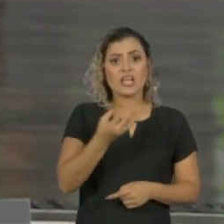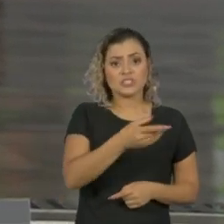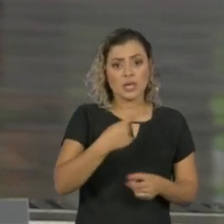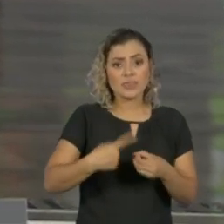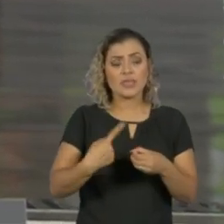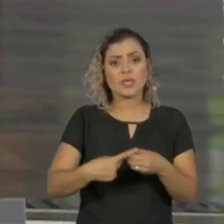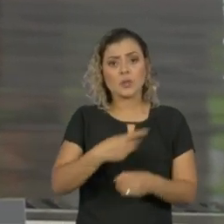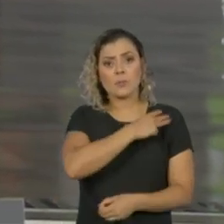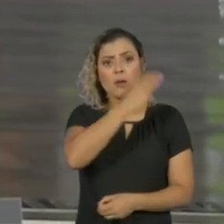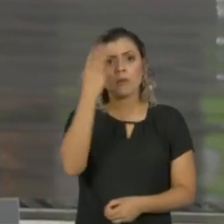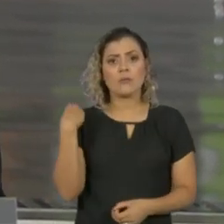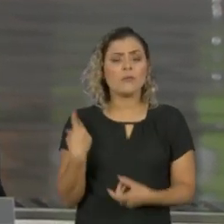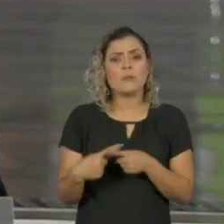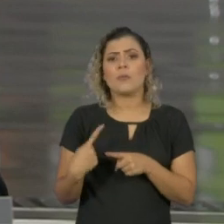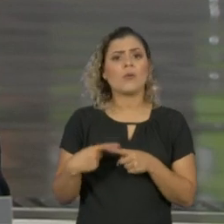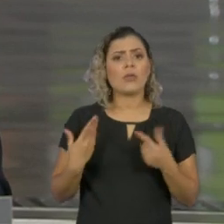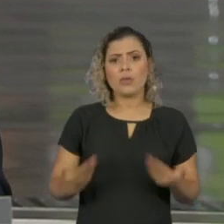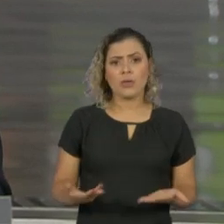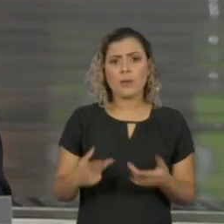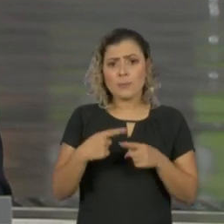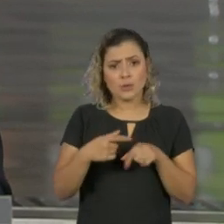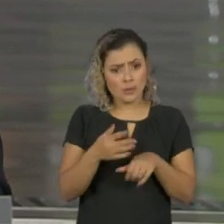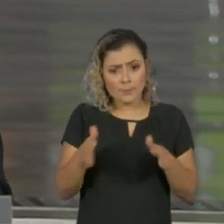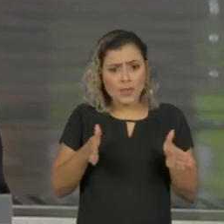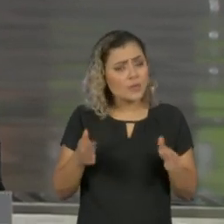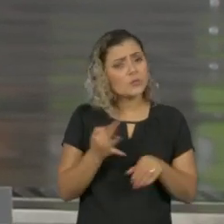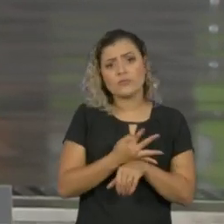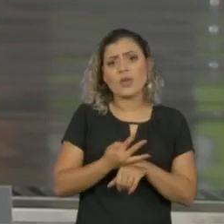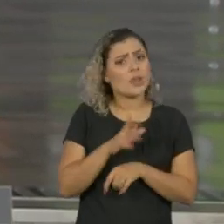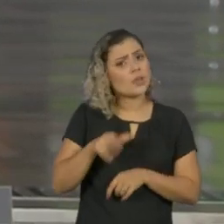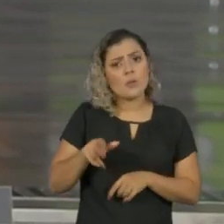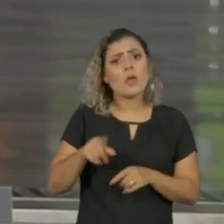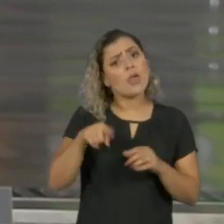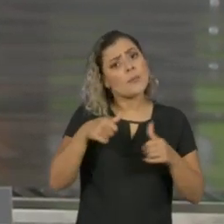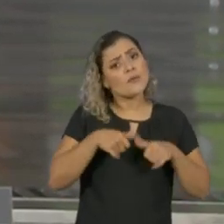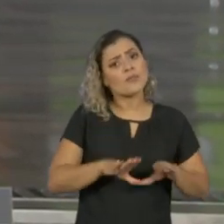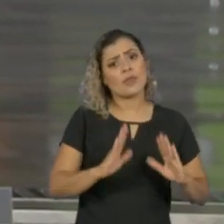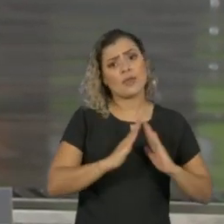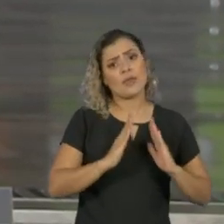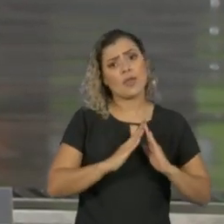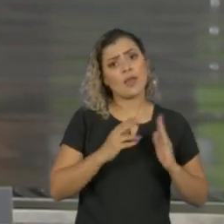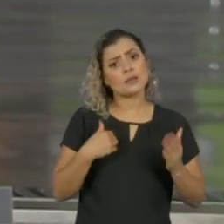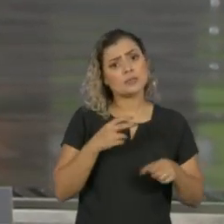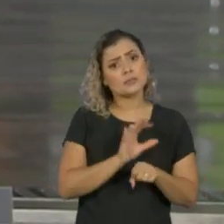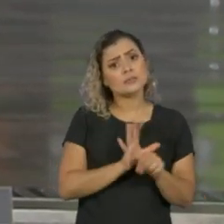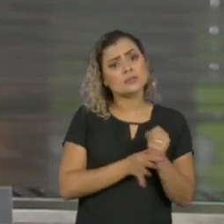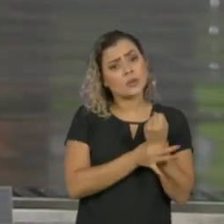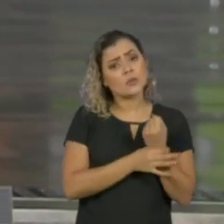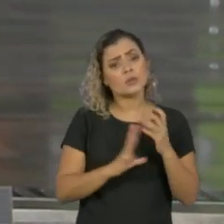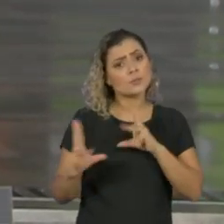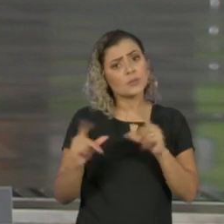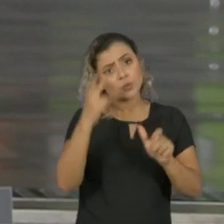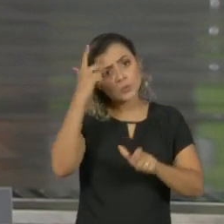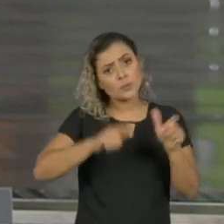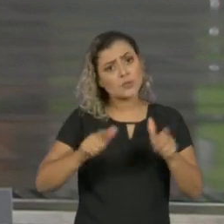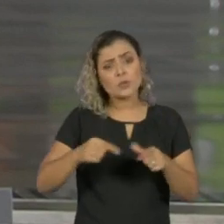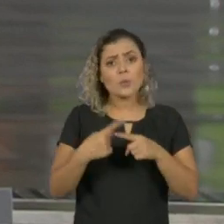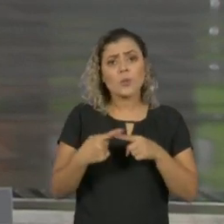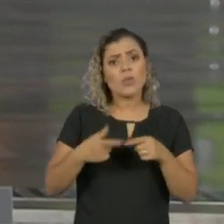para os idosos que o momento não é de férias, não é de turismo religioso, é para ficar em casa para resguardar a segurança não só deles, mas de todas as